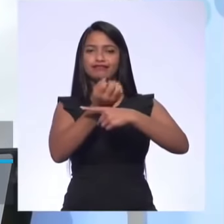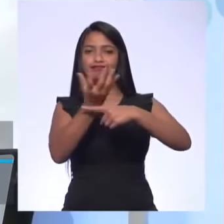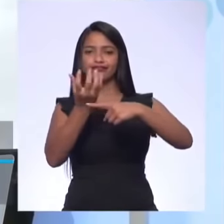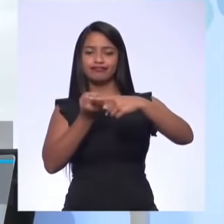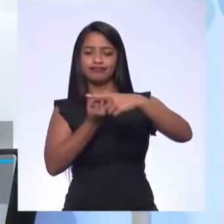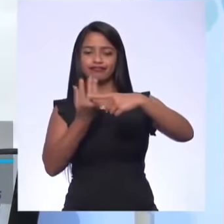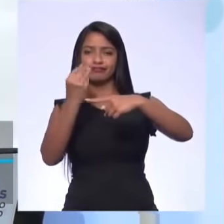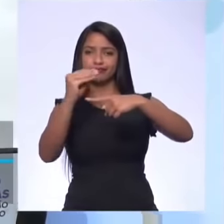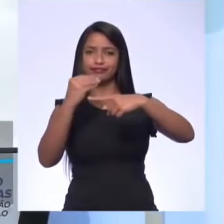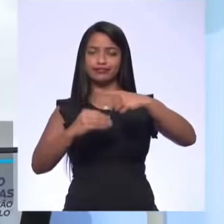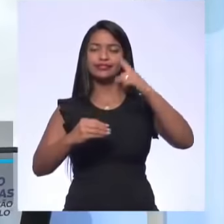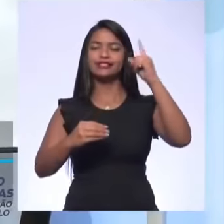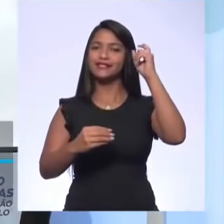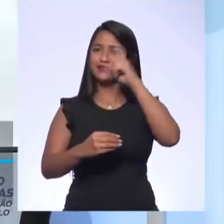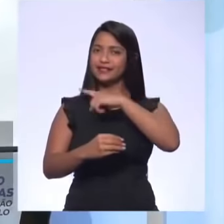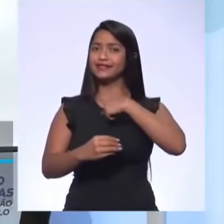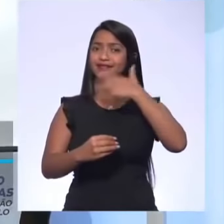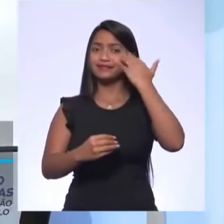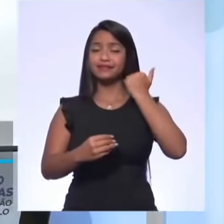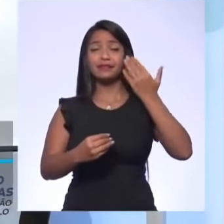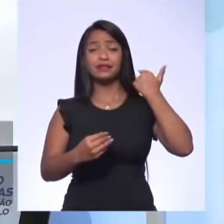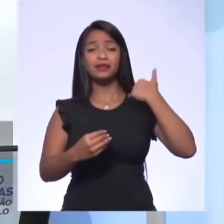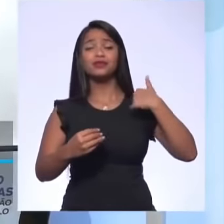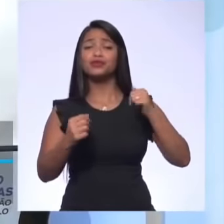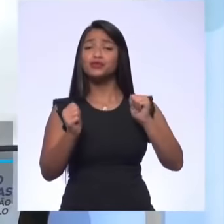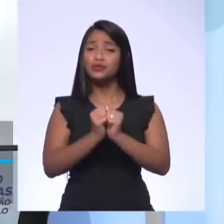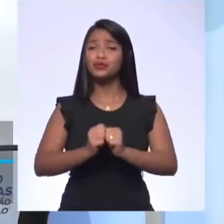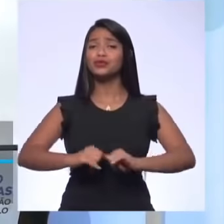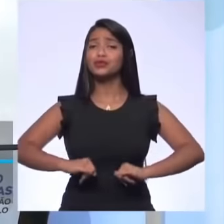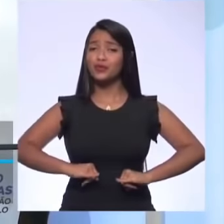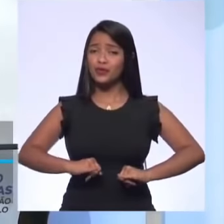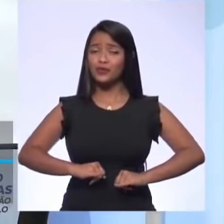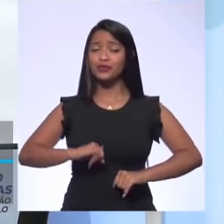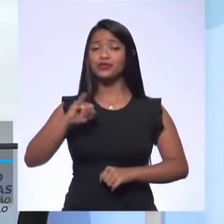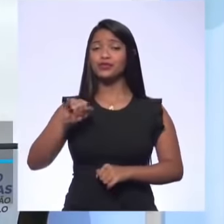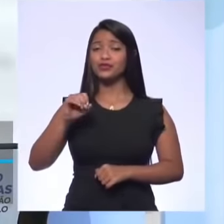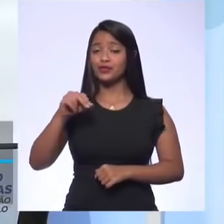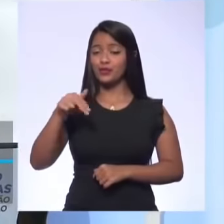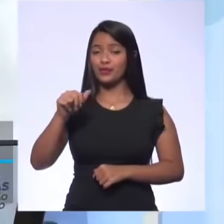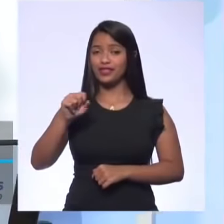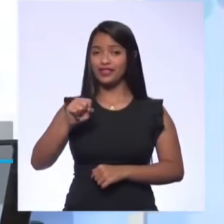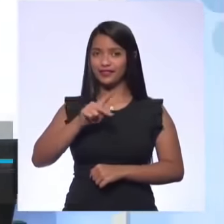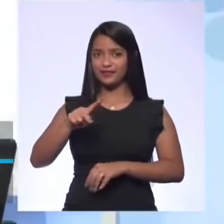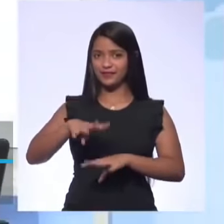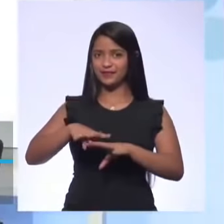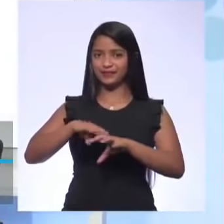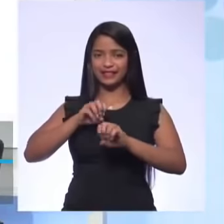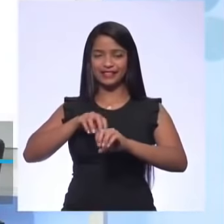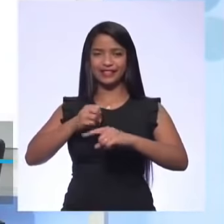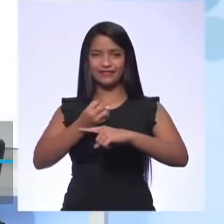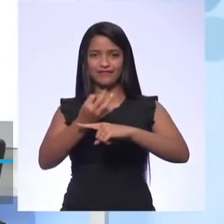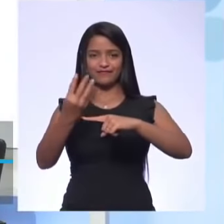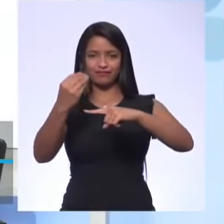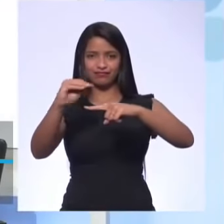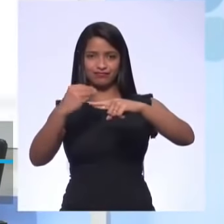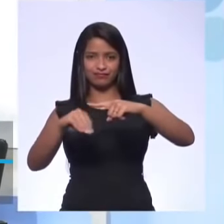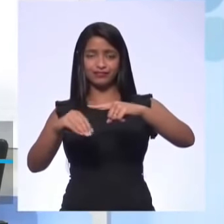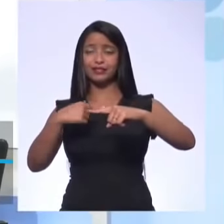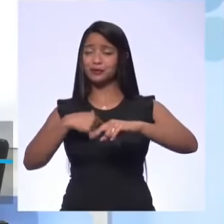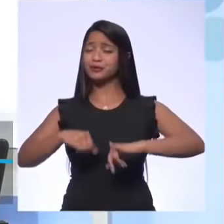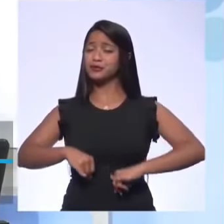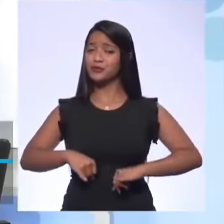matemática. No início, eu sofri junto com vocês quando o Jonas estava dando fração. Então, escreva assim só, 2 bar 6,